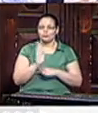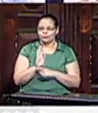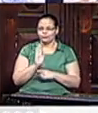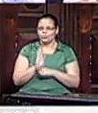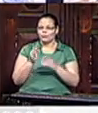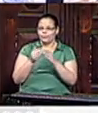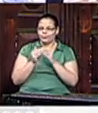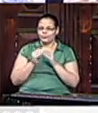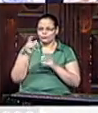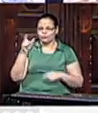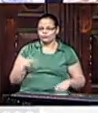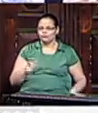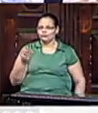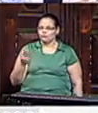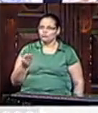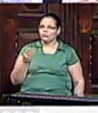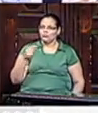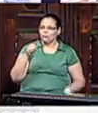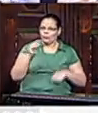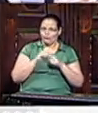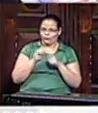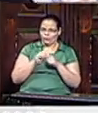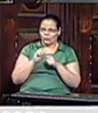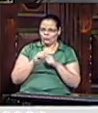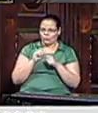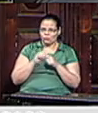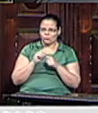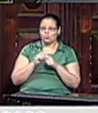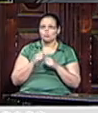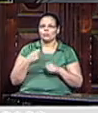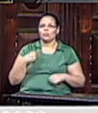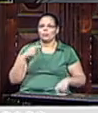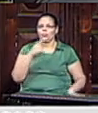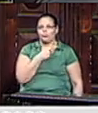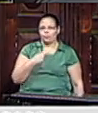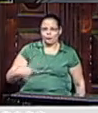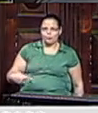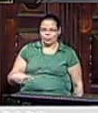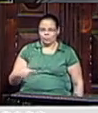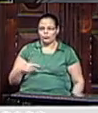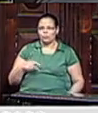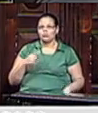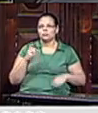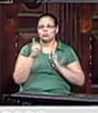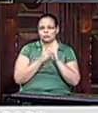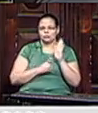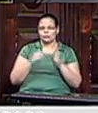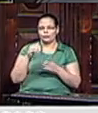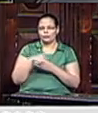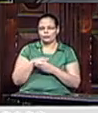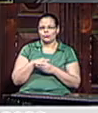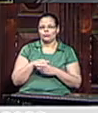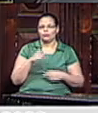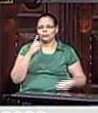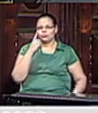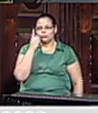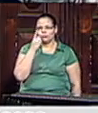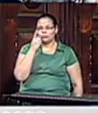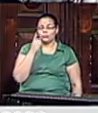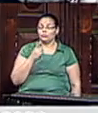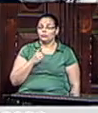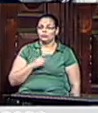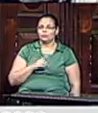pedido, pedir a Vossa Excelência que faça isso. Vou levar o presidente titular e volto. Declaração de voto, deputado Judônio Lianelli. Eu,